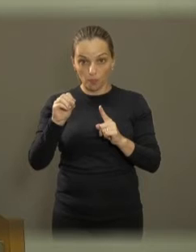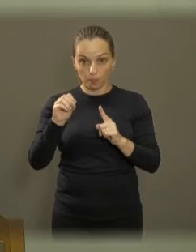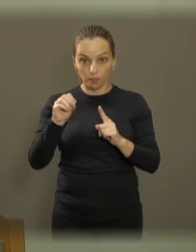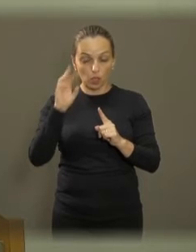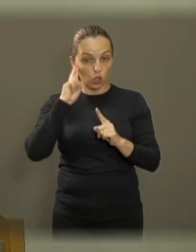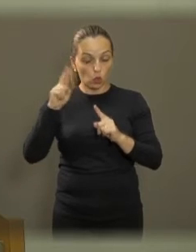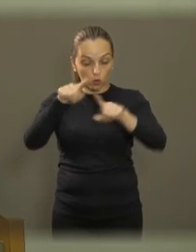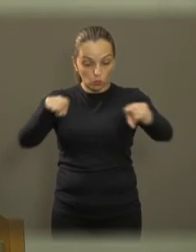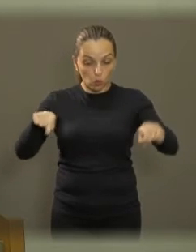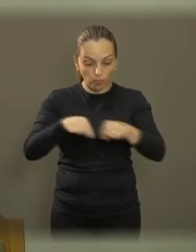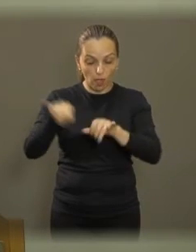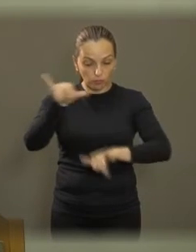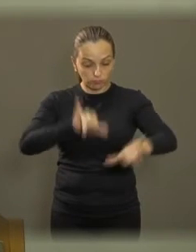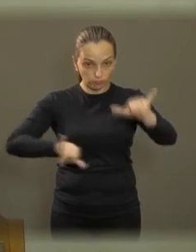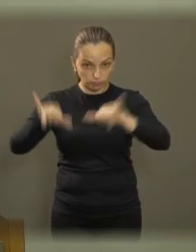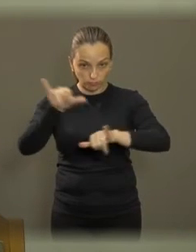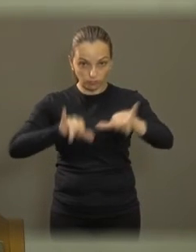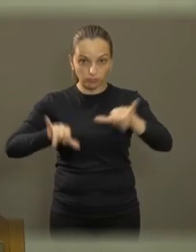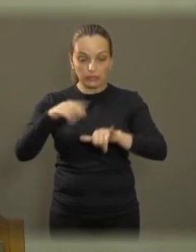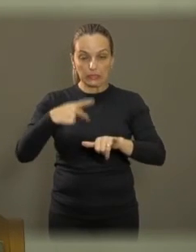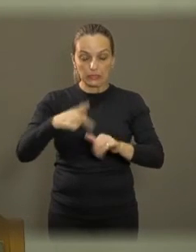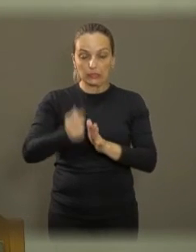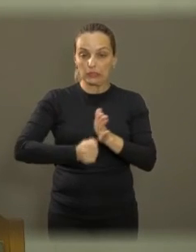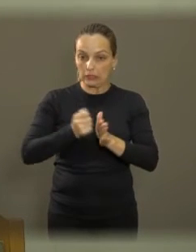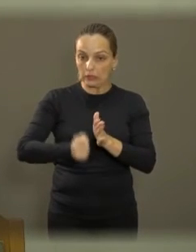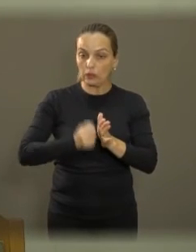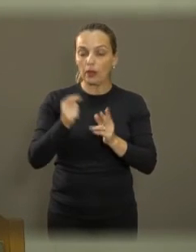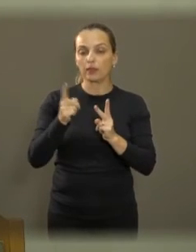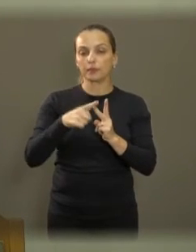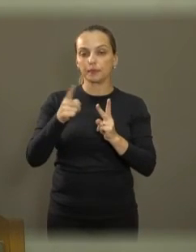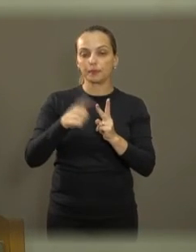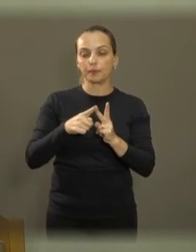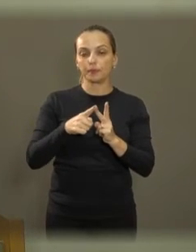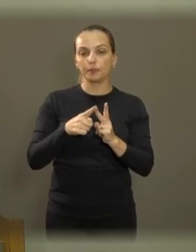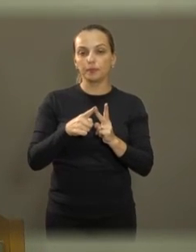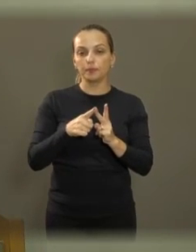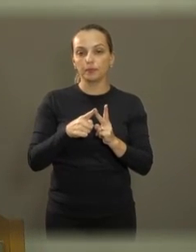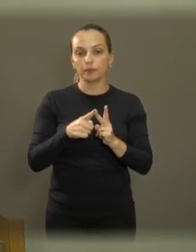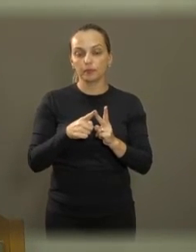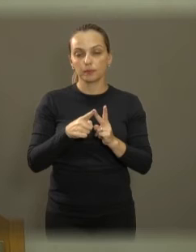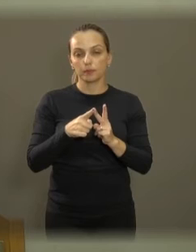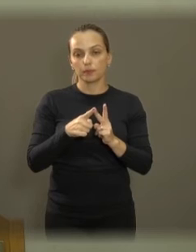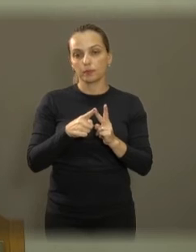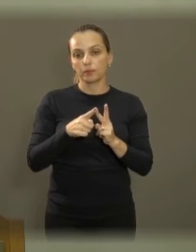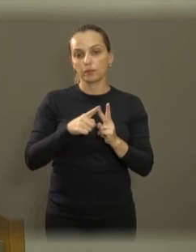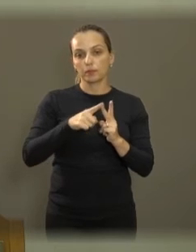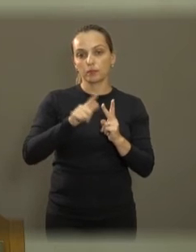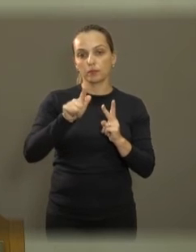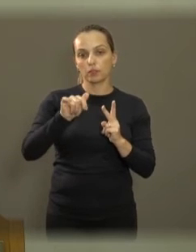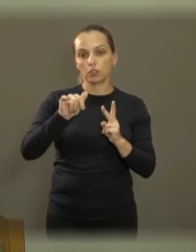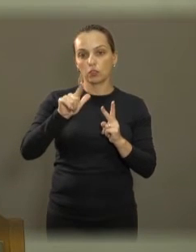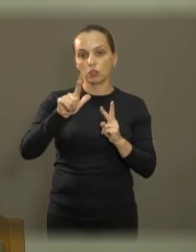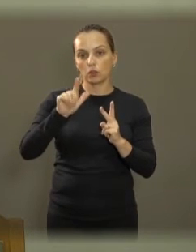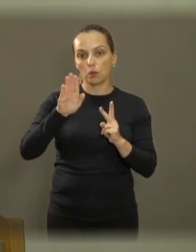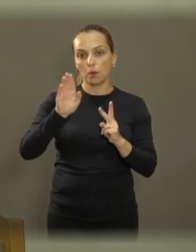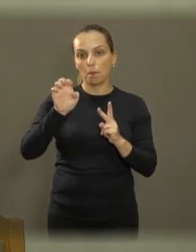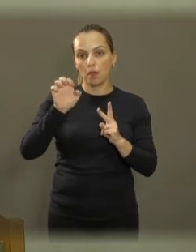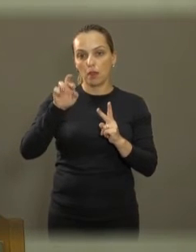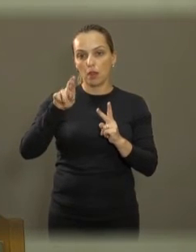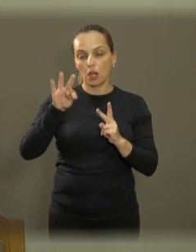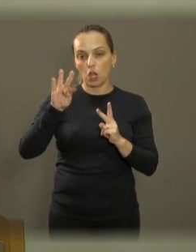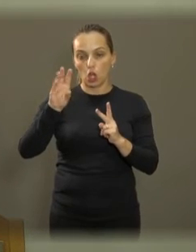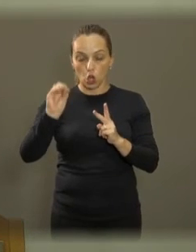laboratório de análises clínicas muito tradicional aqui da cidade de Araraquara. No ano seguinte, o professor Gilberto Posetti,